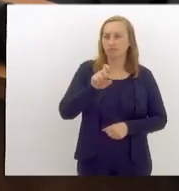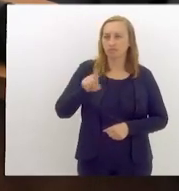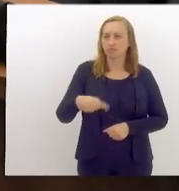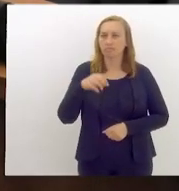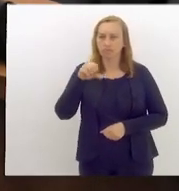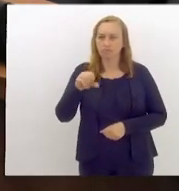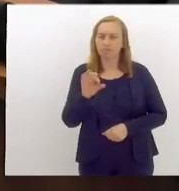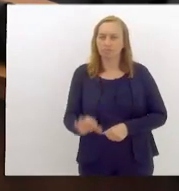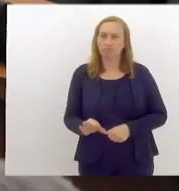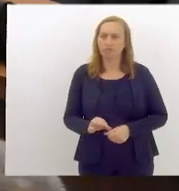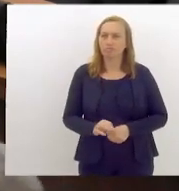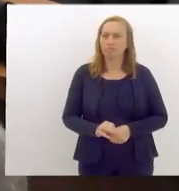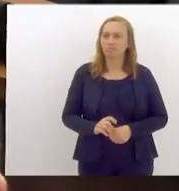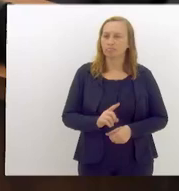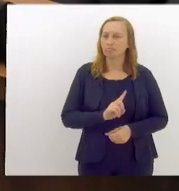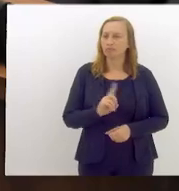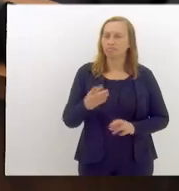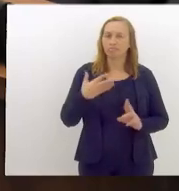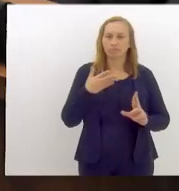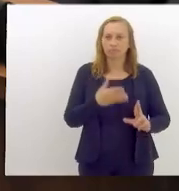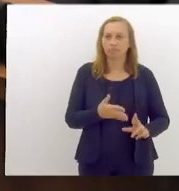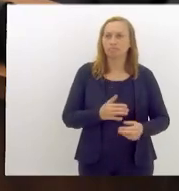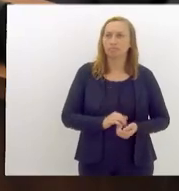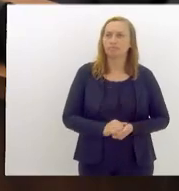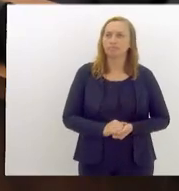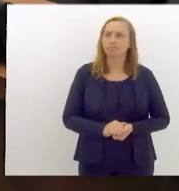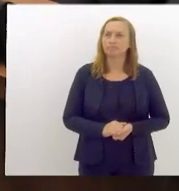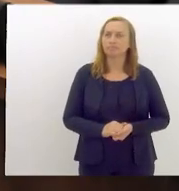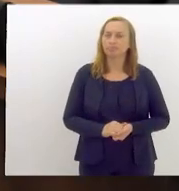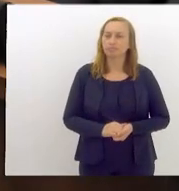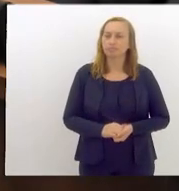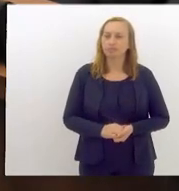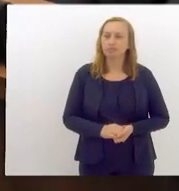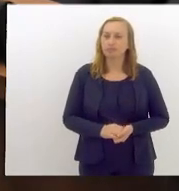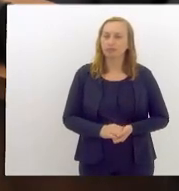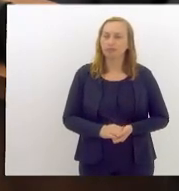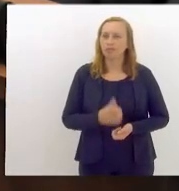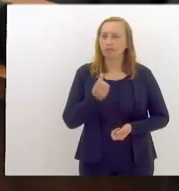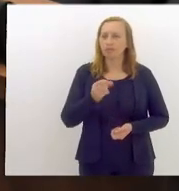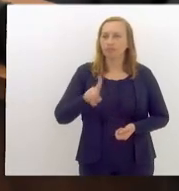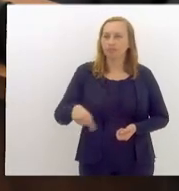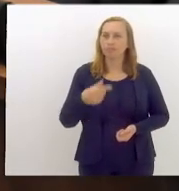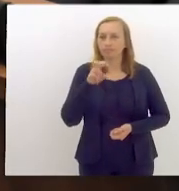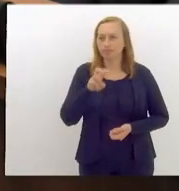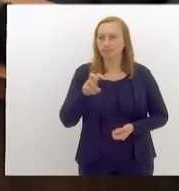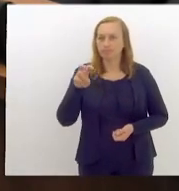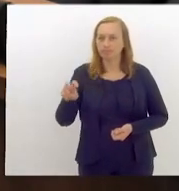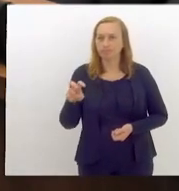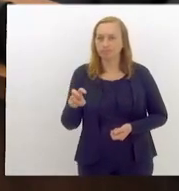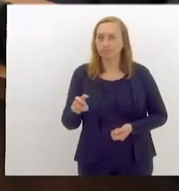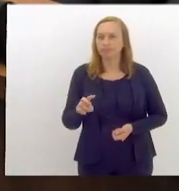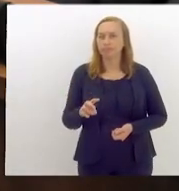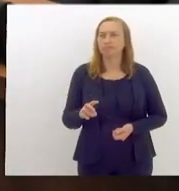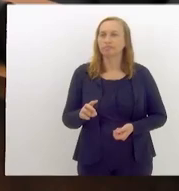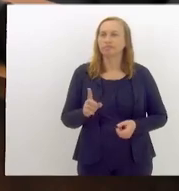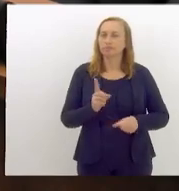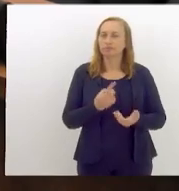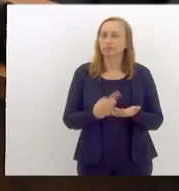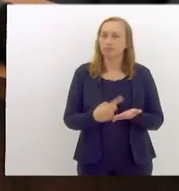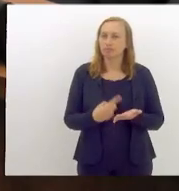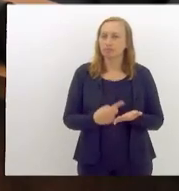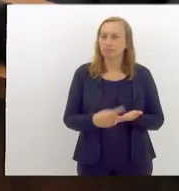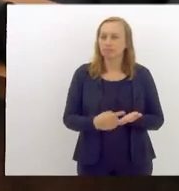5,9%. não faz referência ao 6,55 que estava previamente acordado